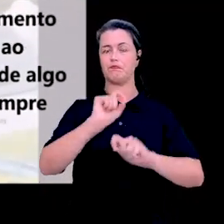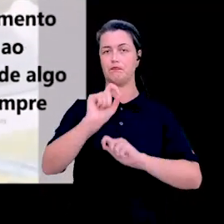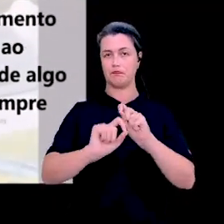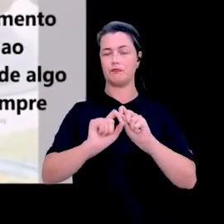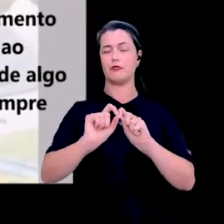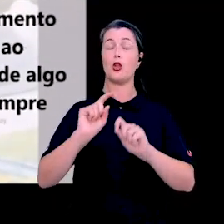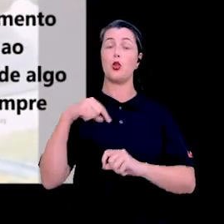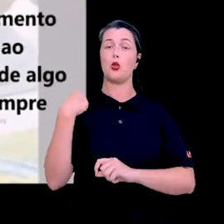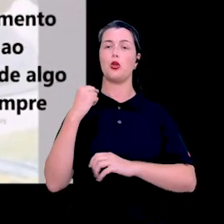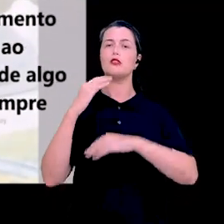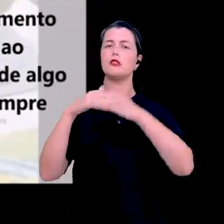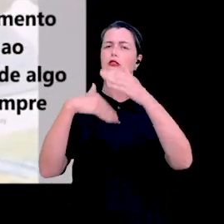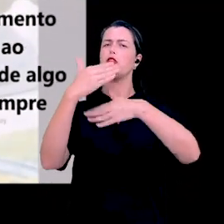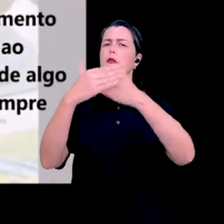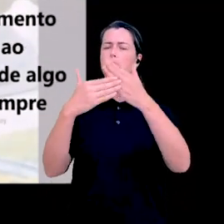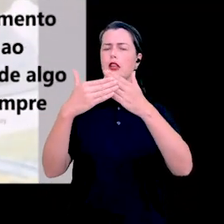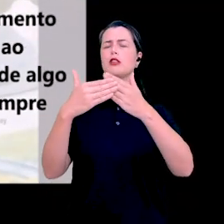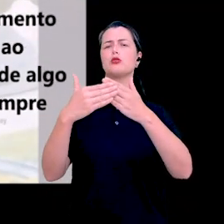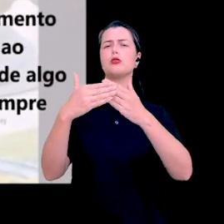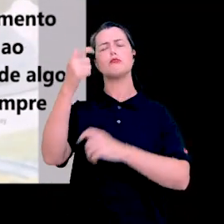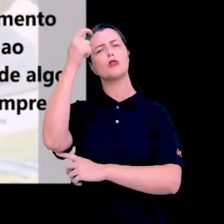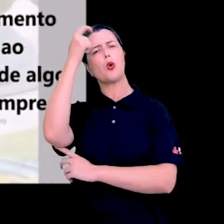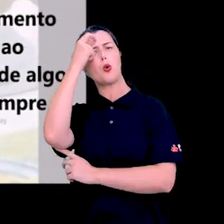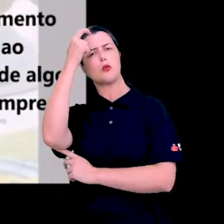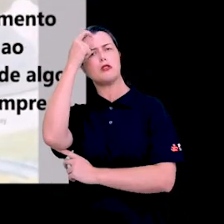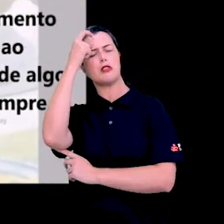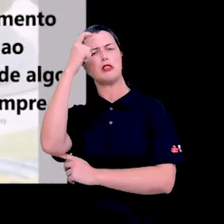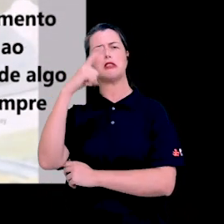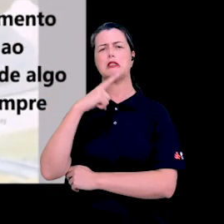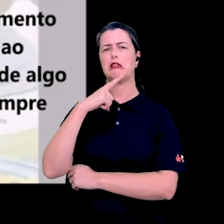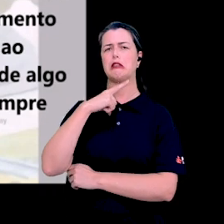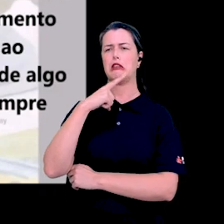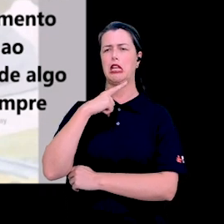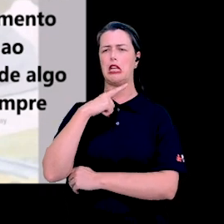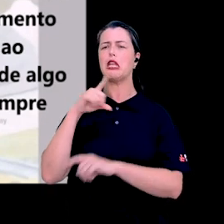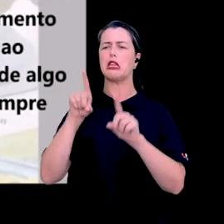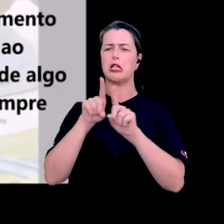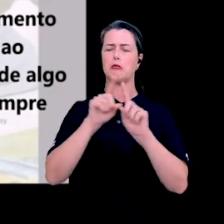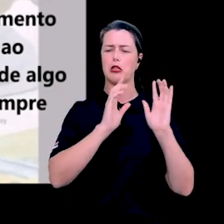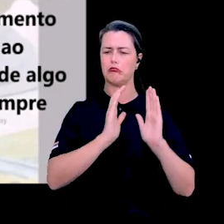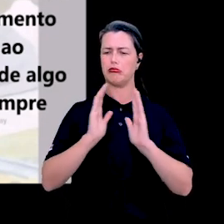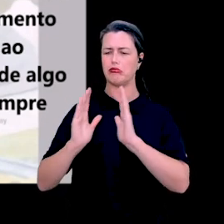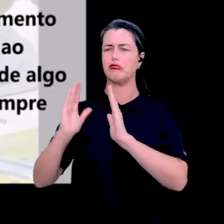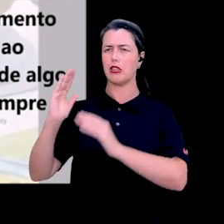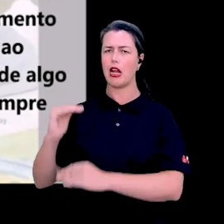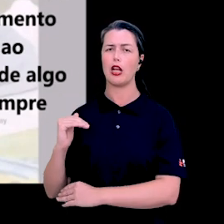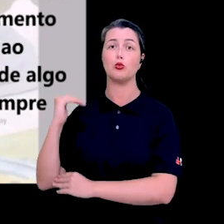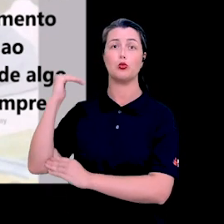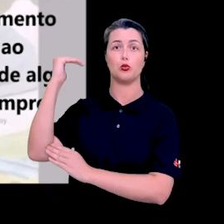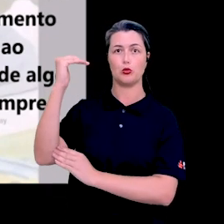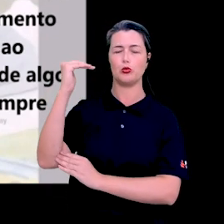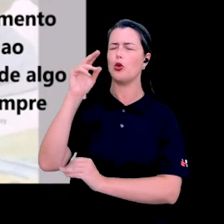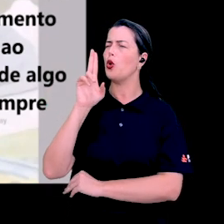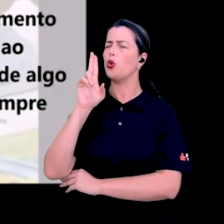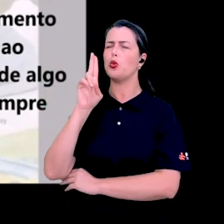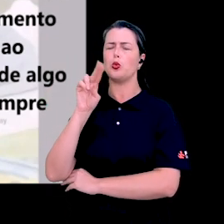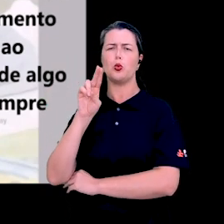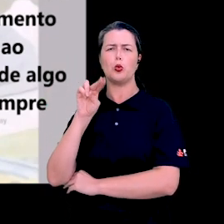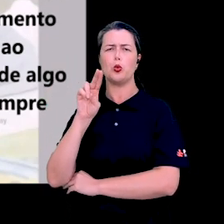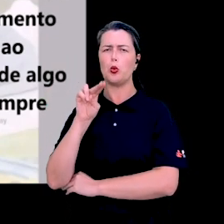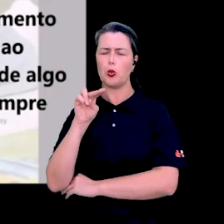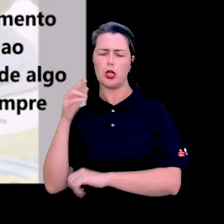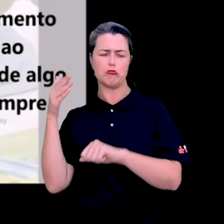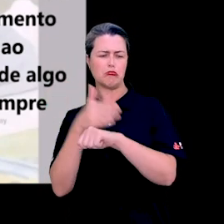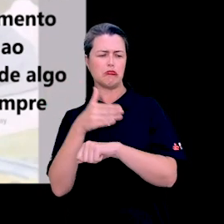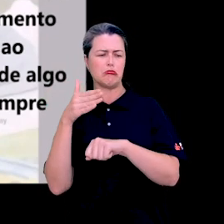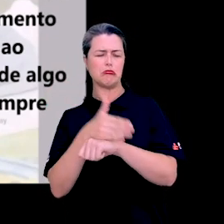assim, por mais que venhamos a desenvolver estados de consciência e consciência plena na fase adulta,